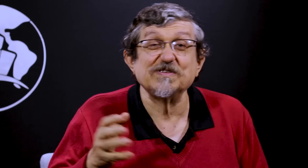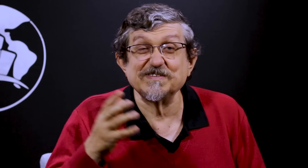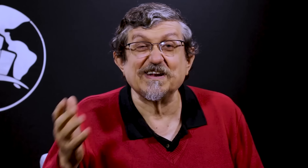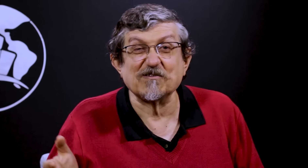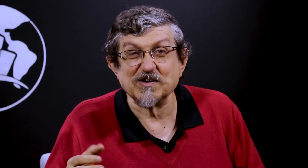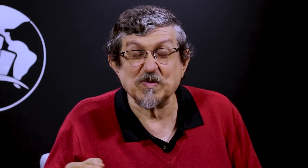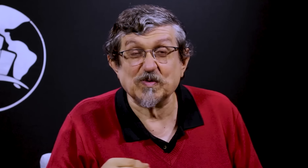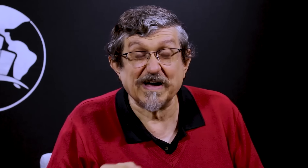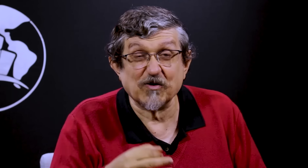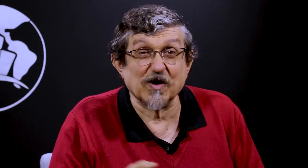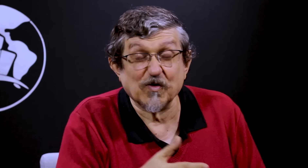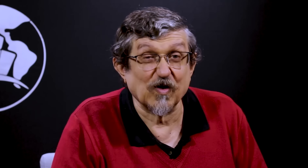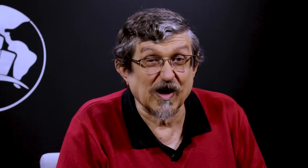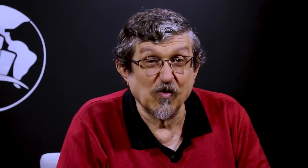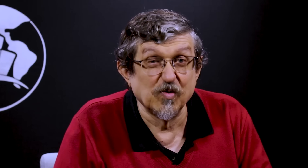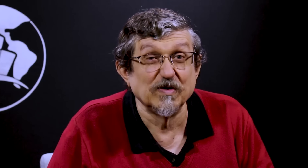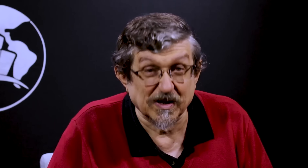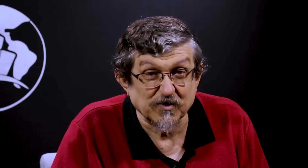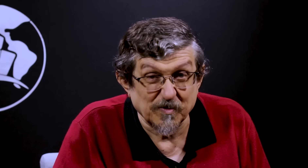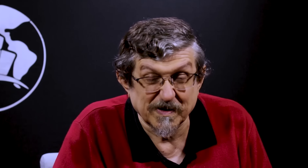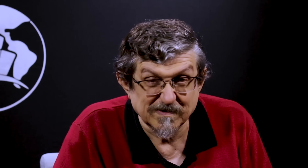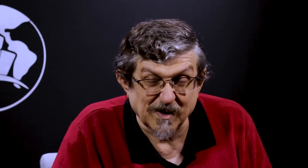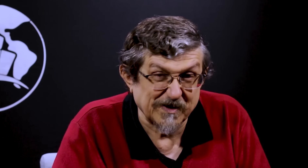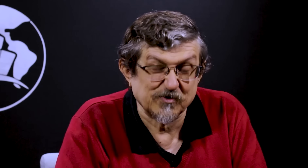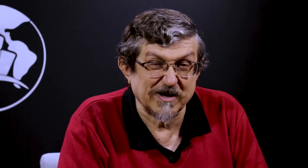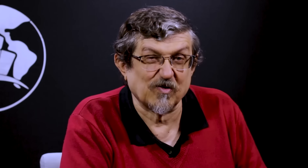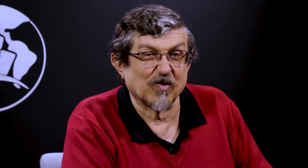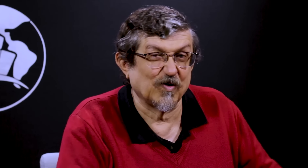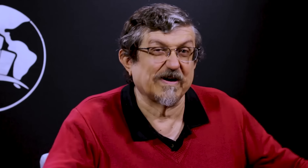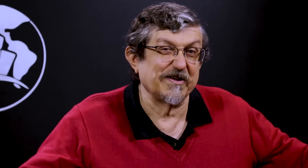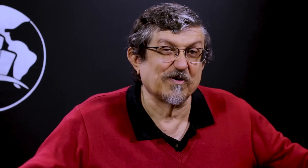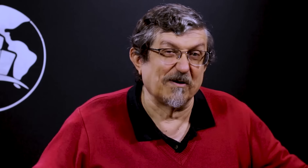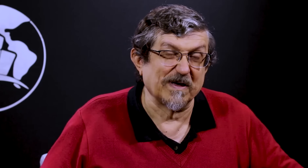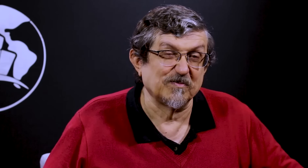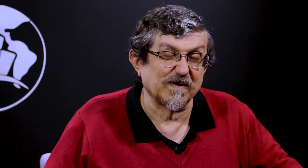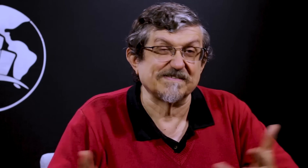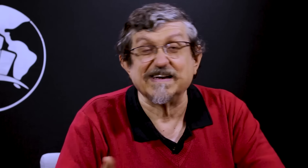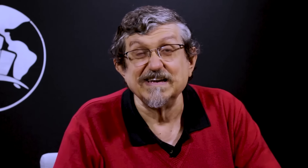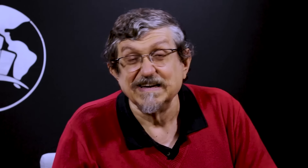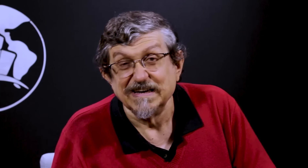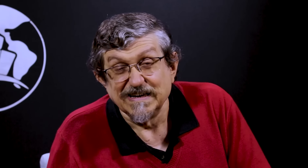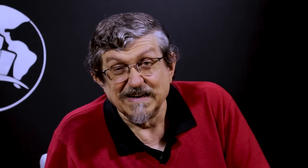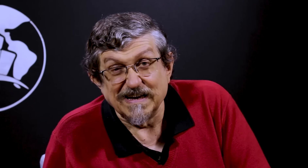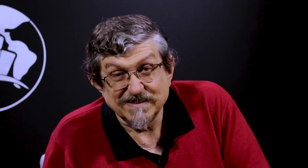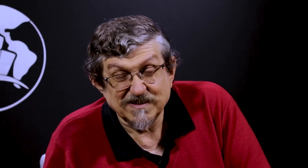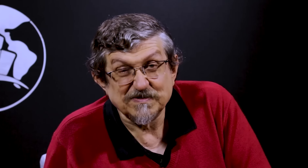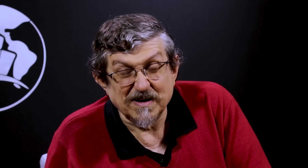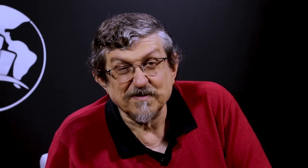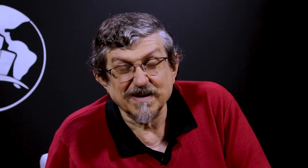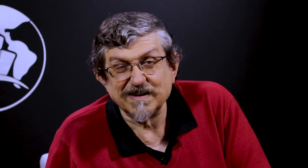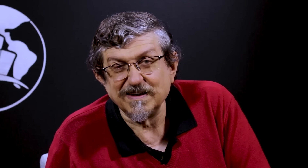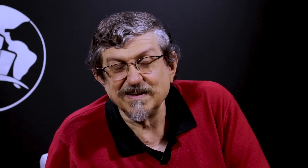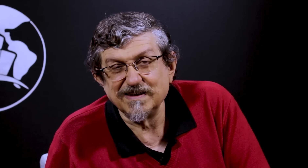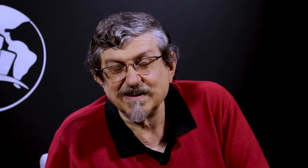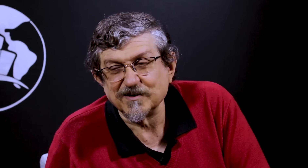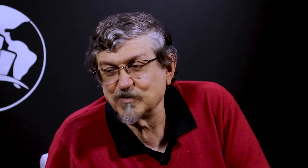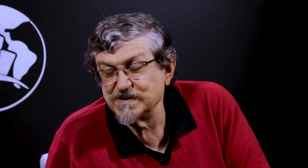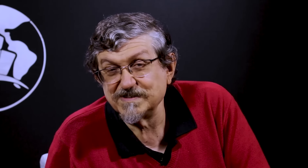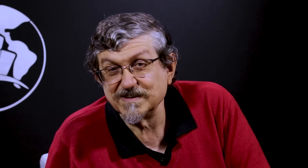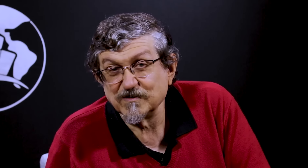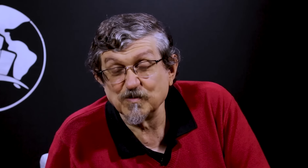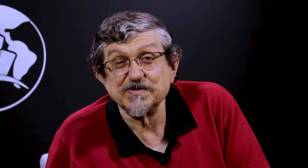como se diz na linguagem popular, agora eu vou colocar o burro na sombra. Talvez o Jacó colocaria o camelo. Pois é, a gente vai ver que